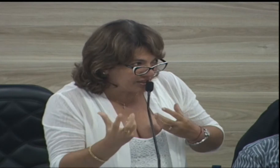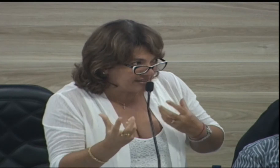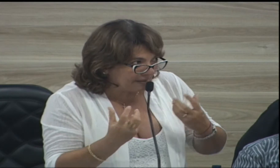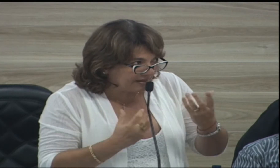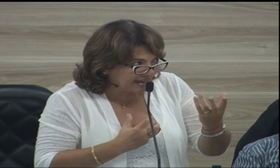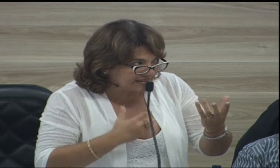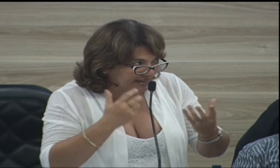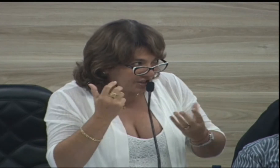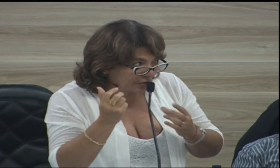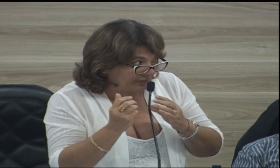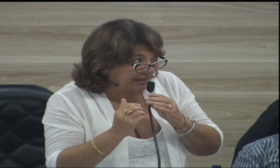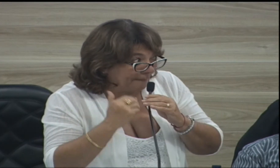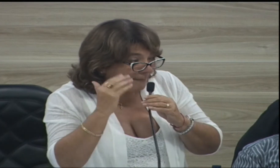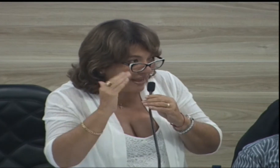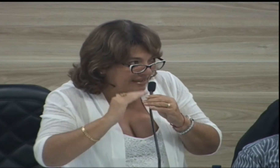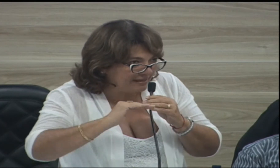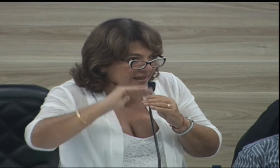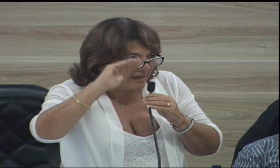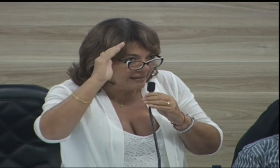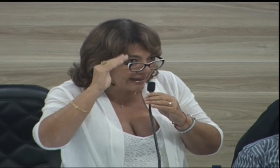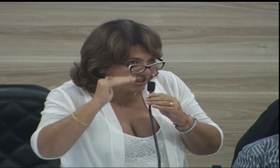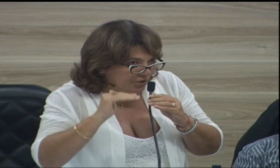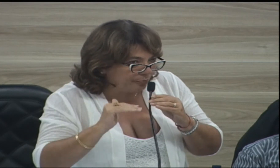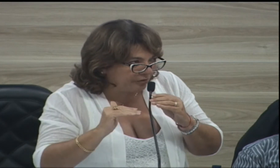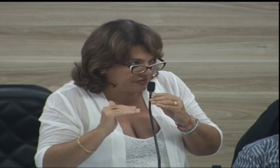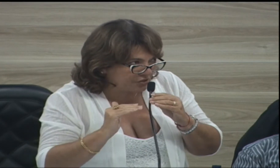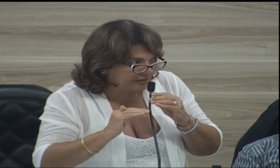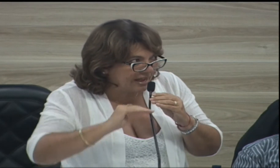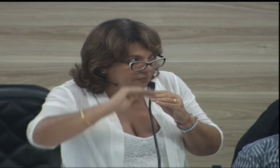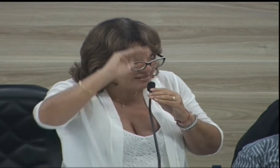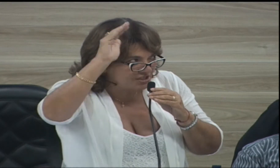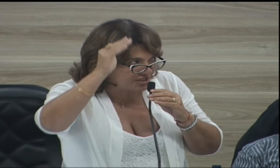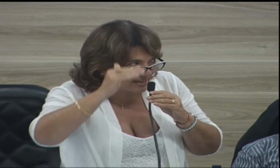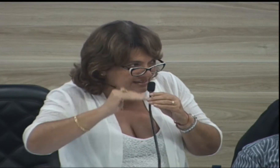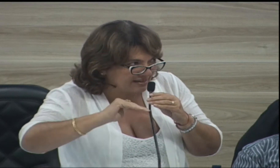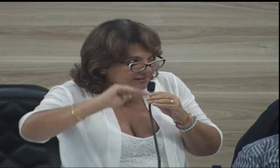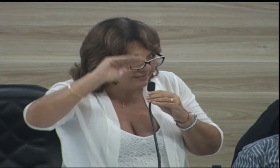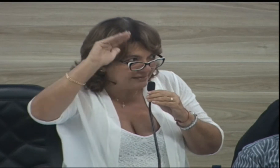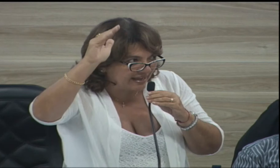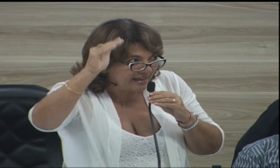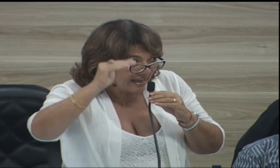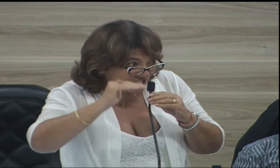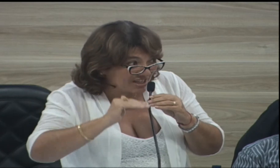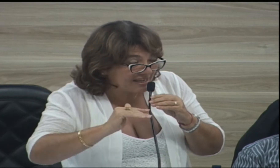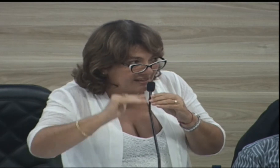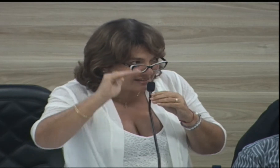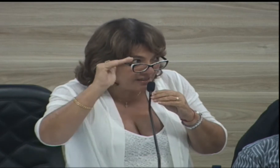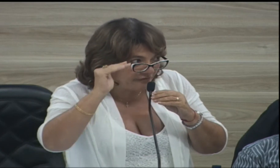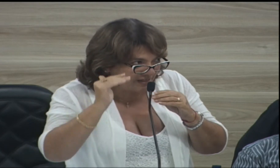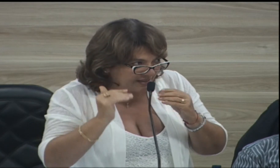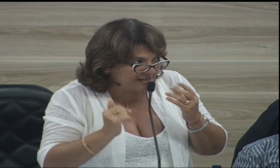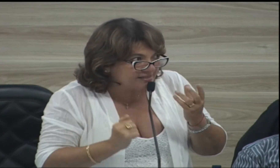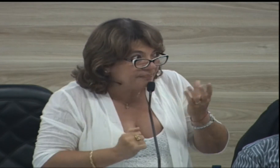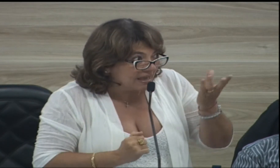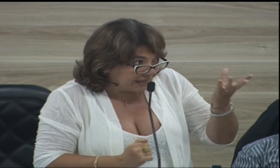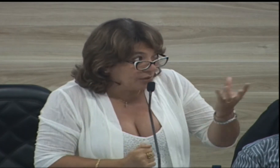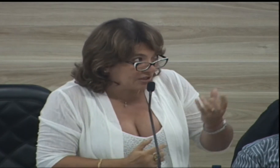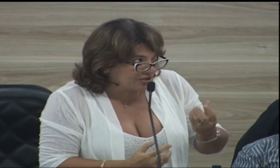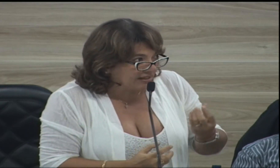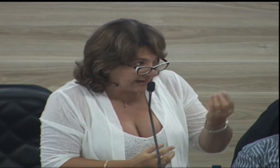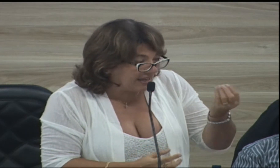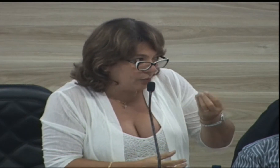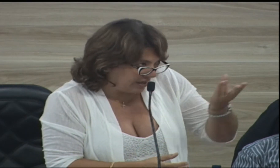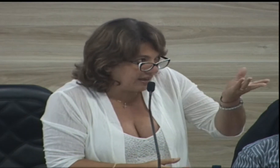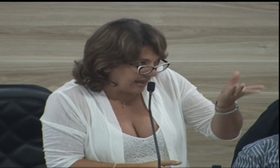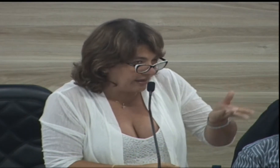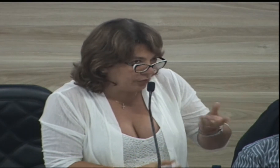Então, a gente sabe que essa questão também, na questão profissional, existe essa, né, esta idas e vindas. Então, acho